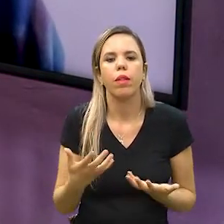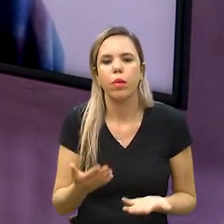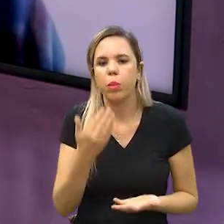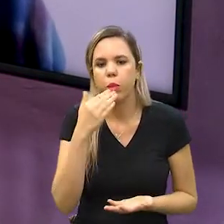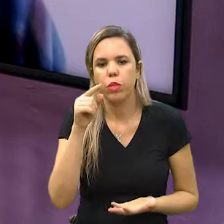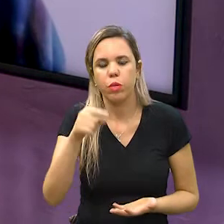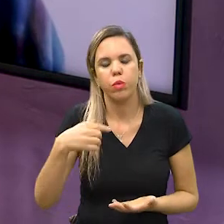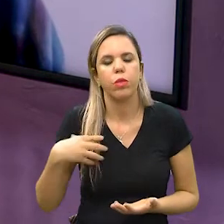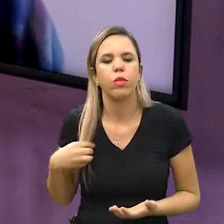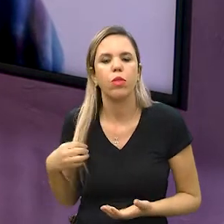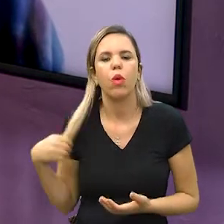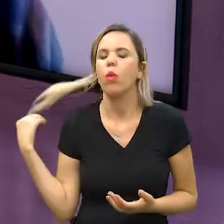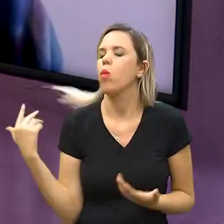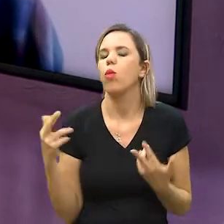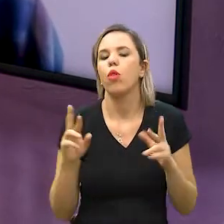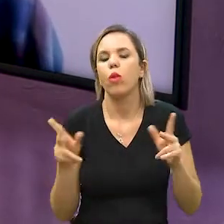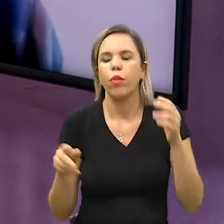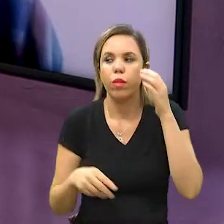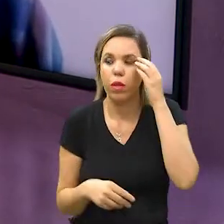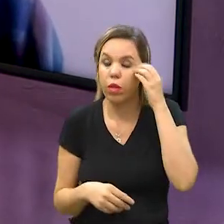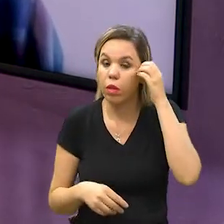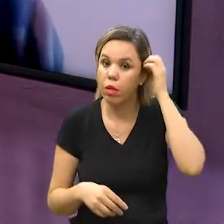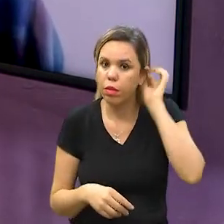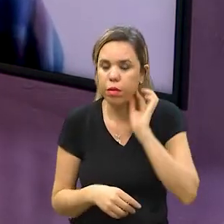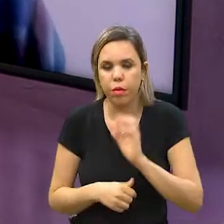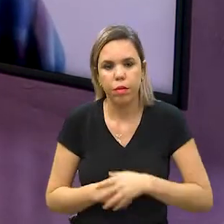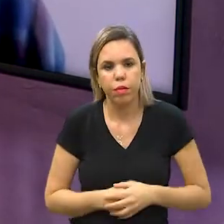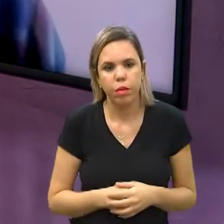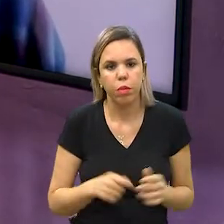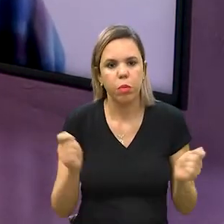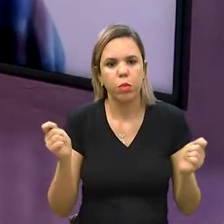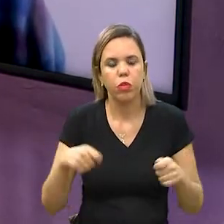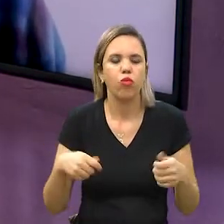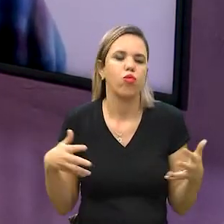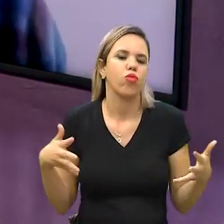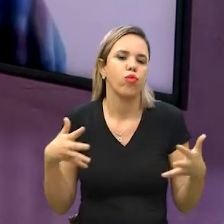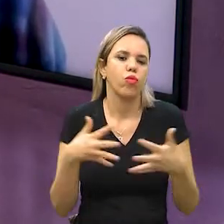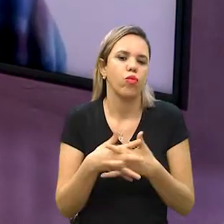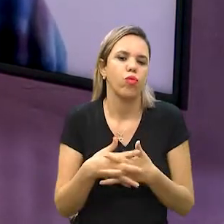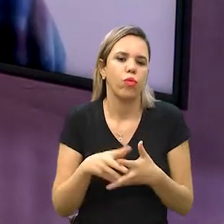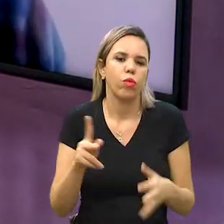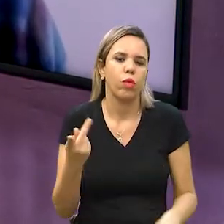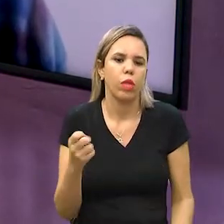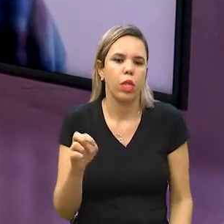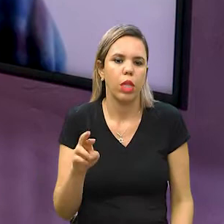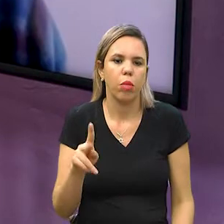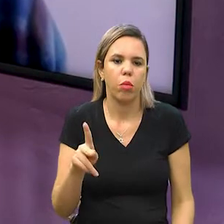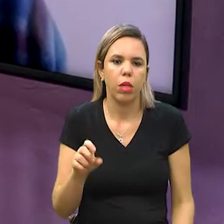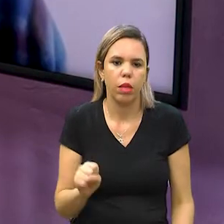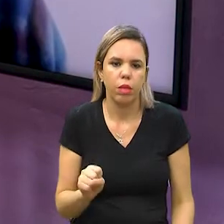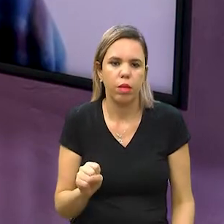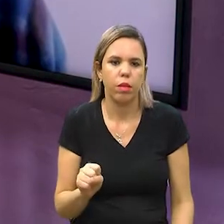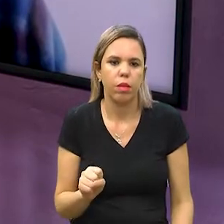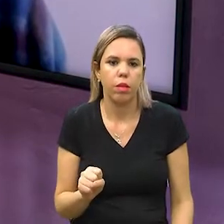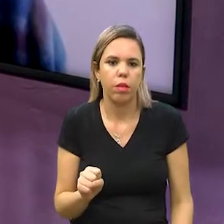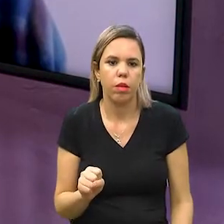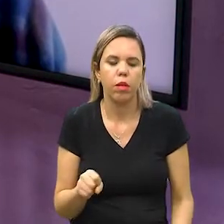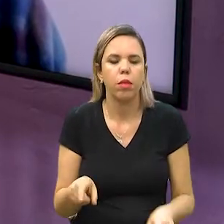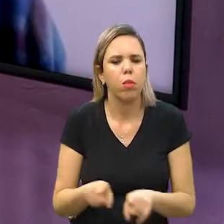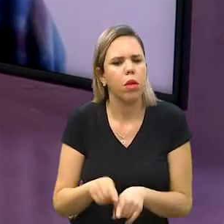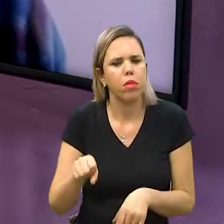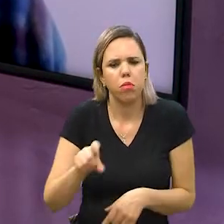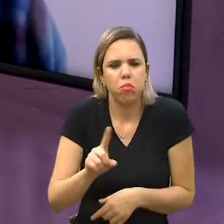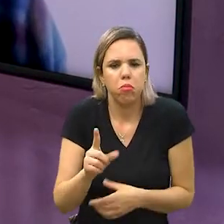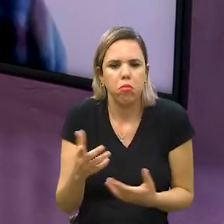queria pedir para o senhor qual que é a diferença? É possível confundir a herpes com a herpes zoster